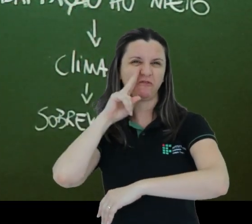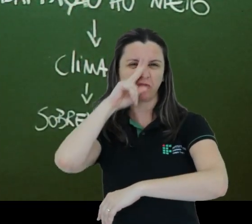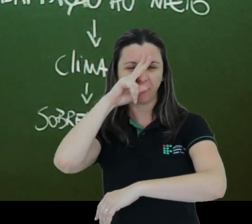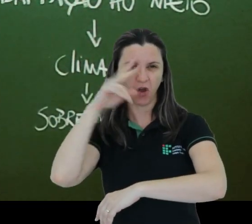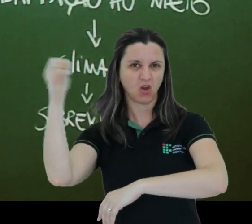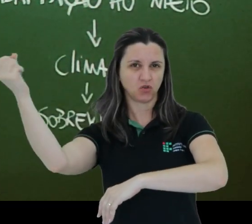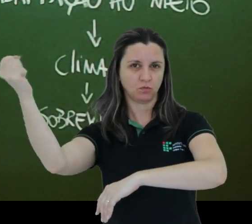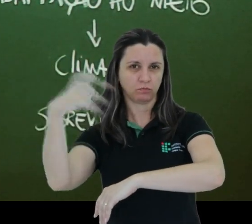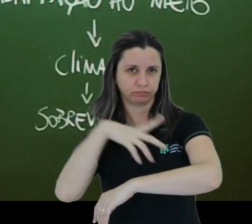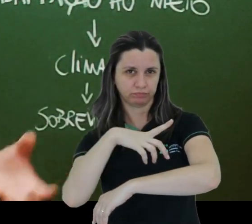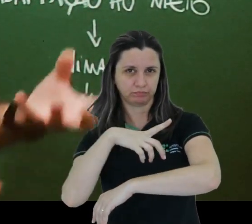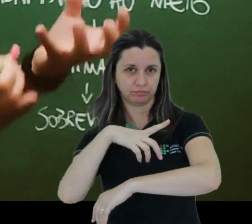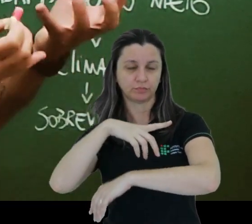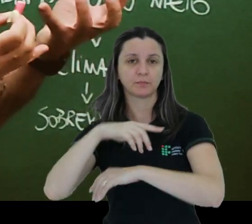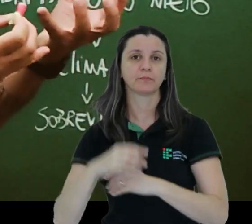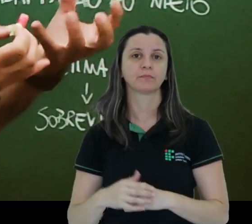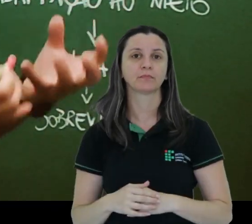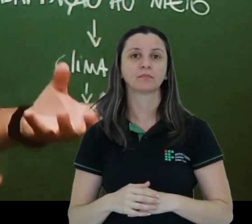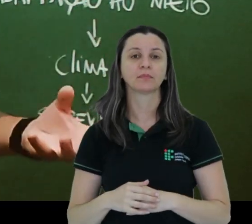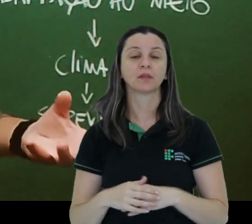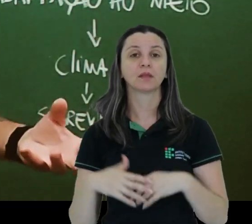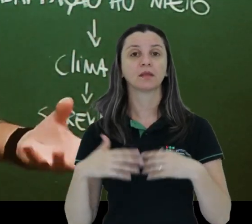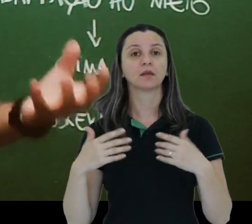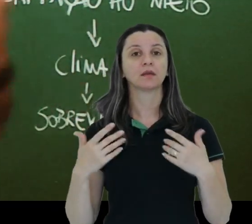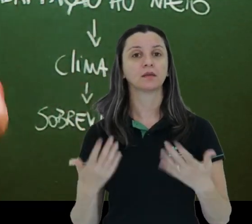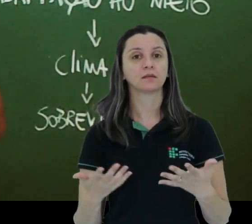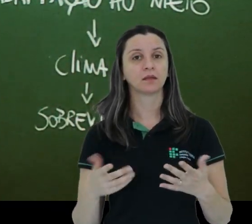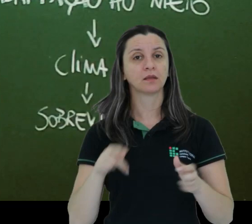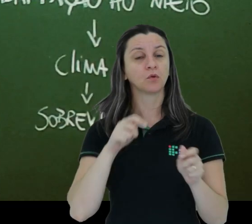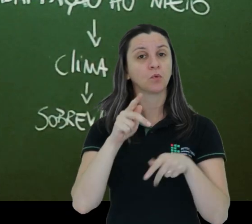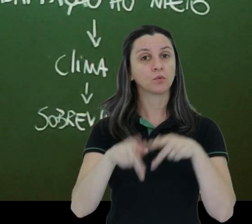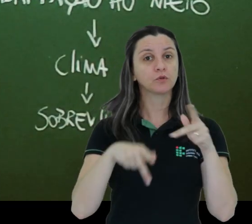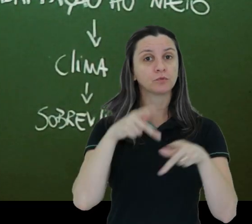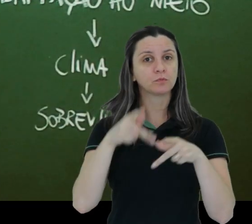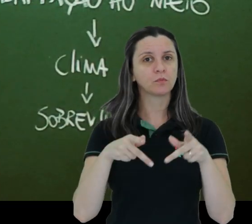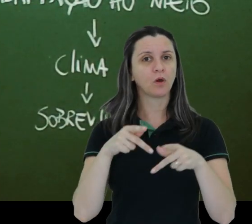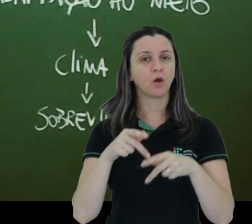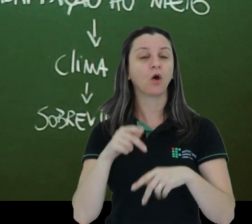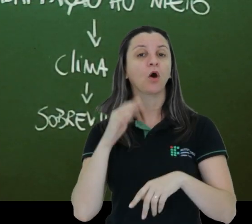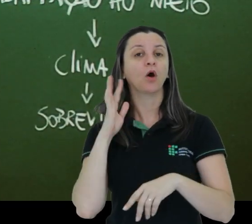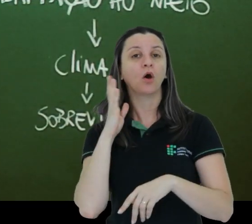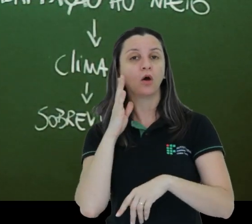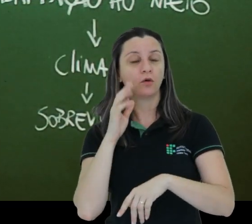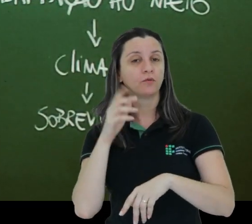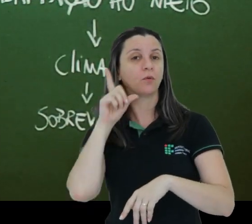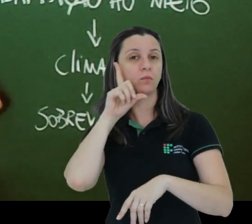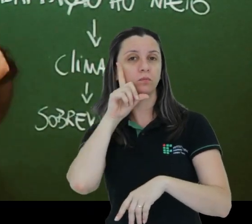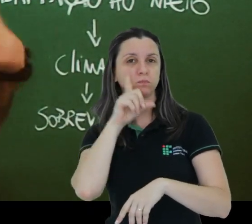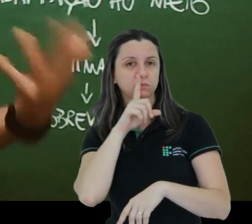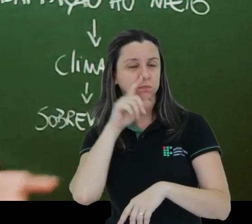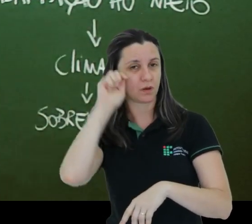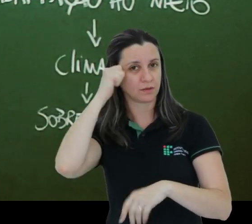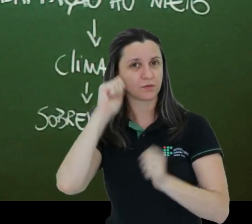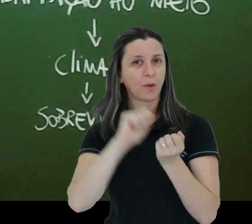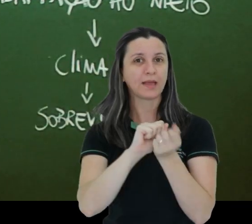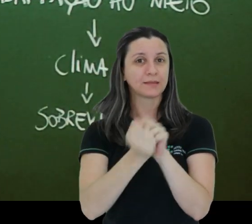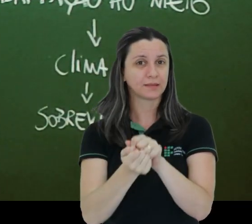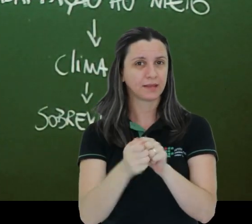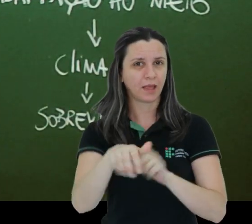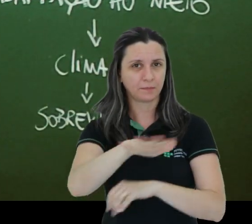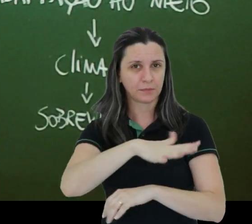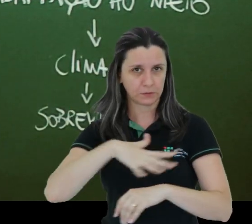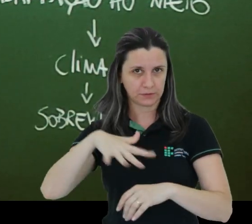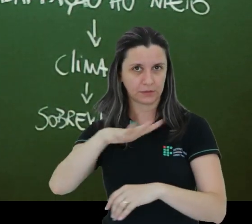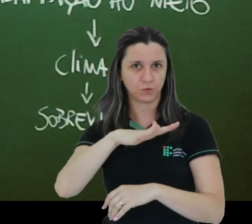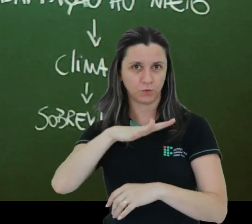Sol, de albedo, esse é o nome científico. E aí, povos também com peles escuras que se adaptam a